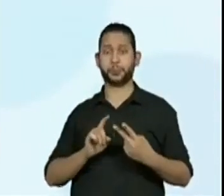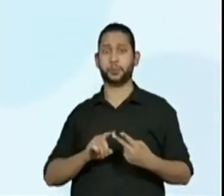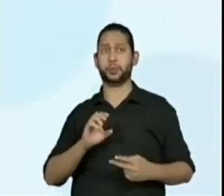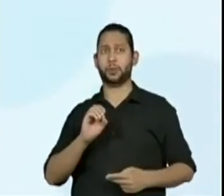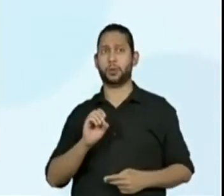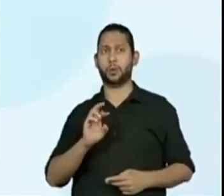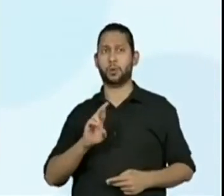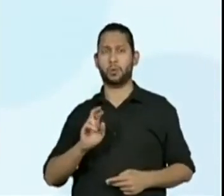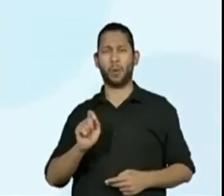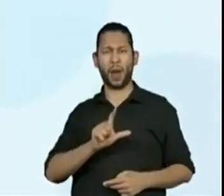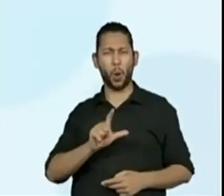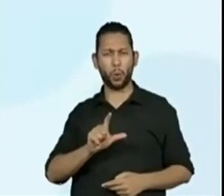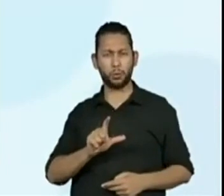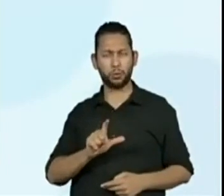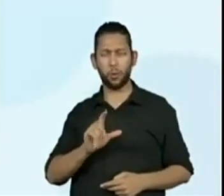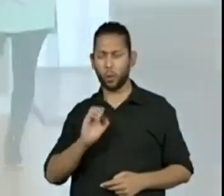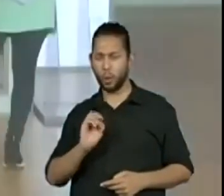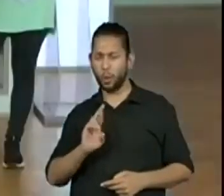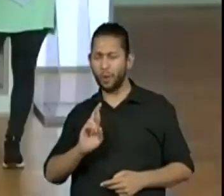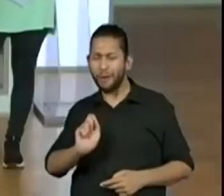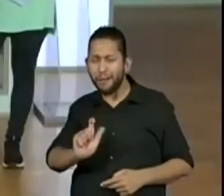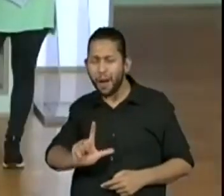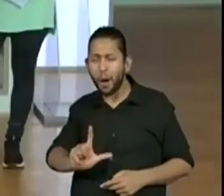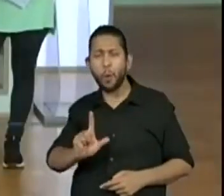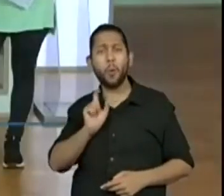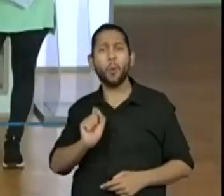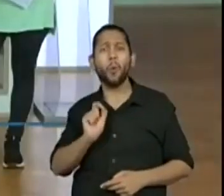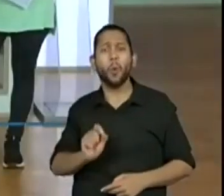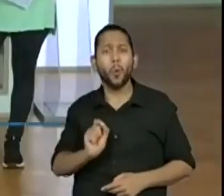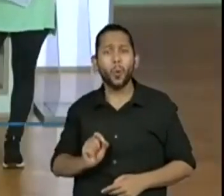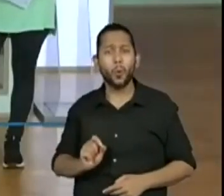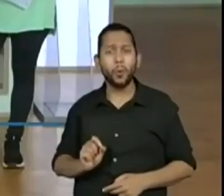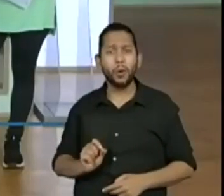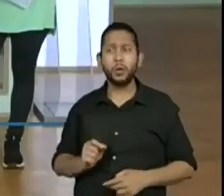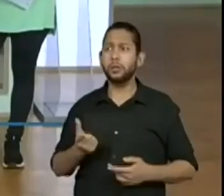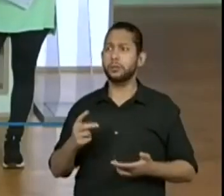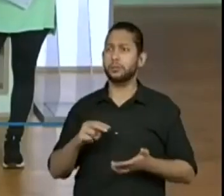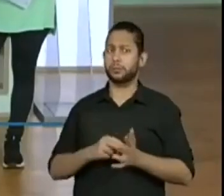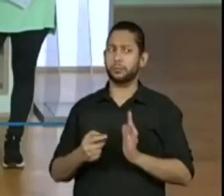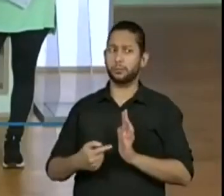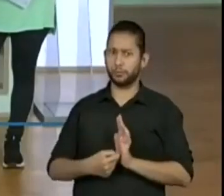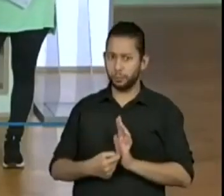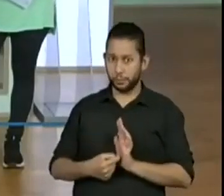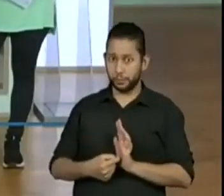Difícil essa palavra aí, hein, professora Karen? Qual será que é o significado?